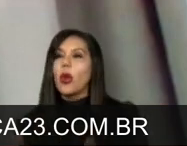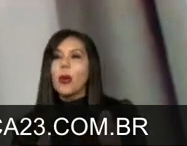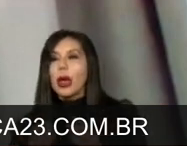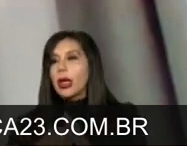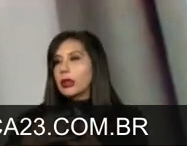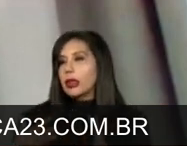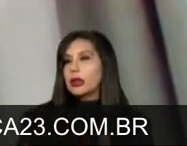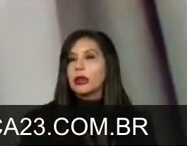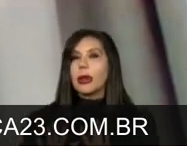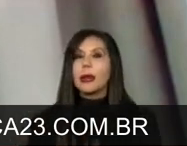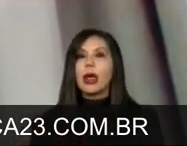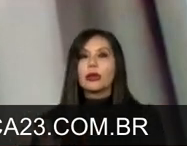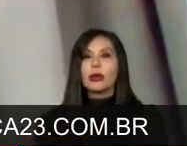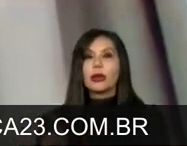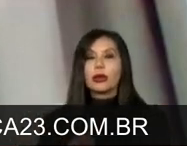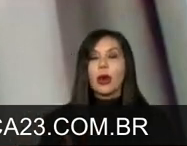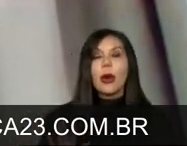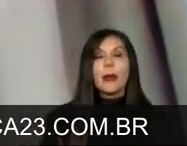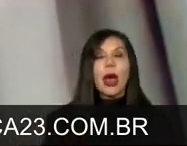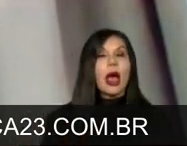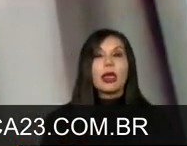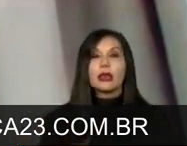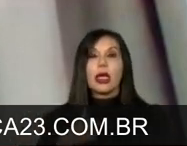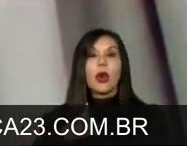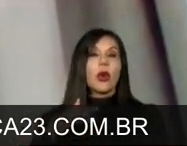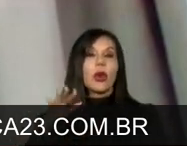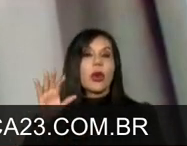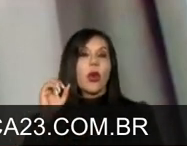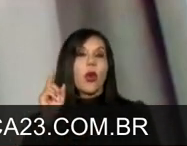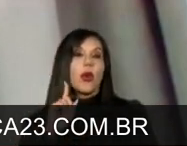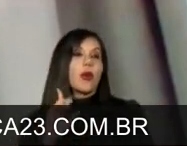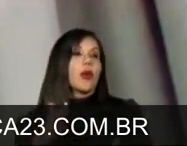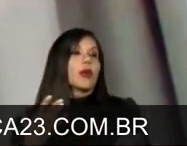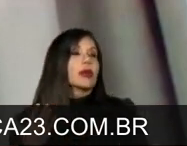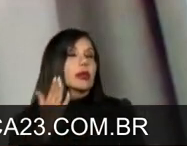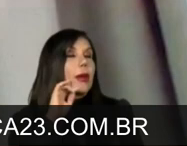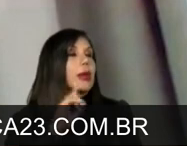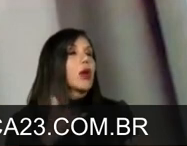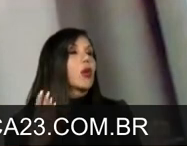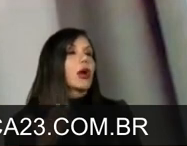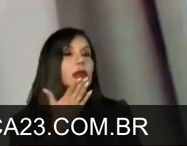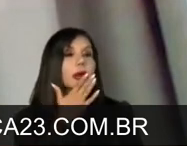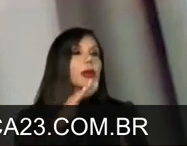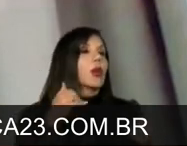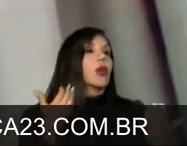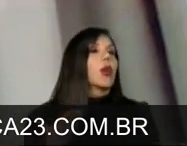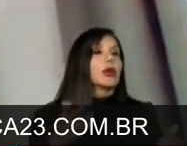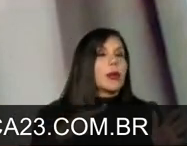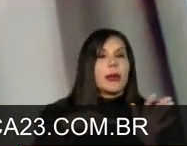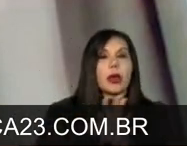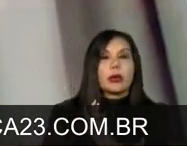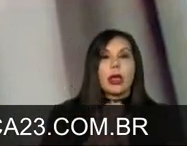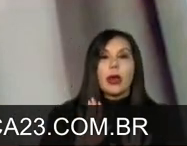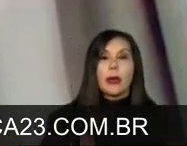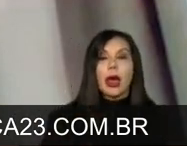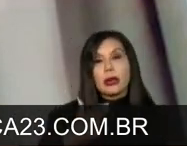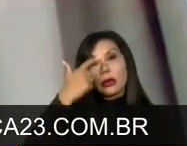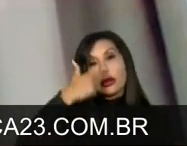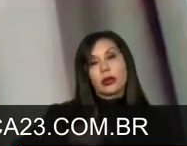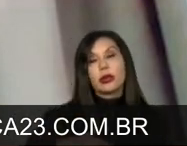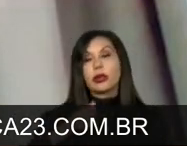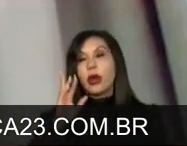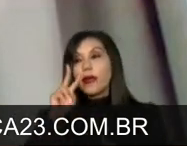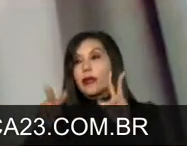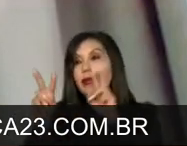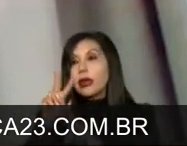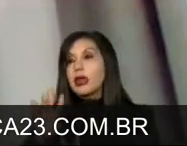eu ouvia por parte dos técnicos, só que eu não ouvia que time que era, quando que falou, quantos perguntaram. Então, tipo, eu só ouvia meio